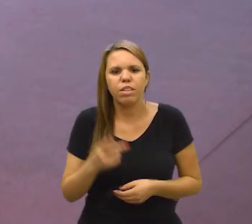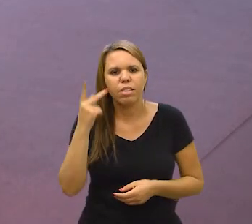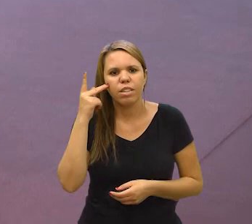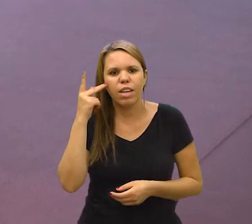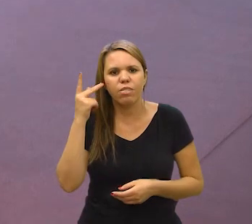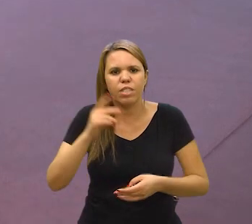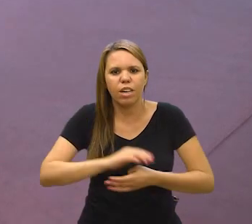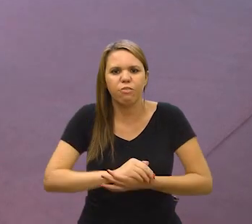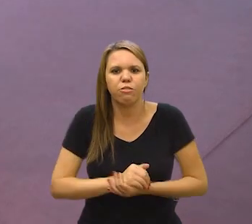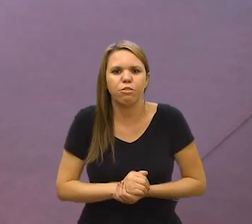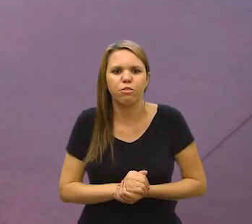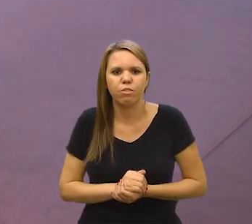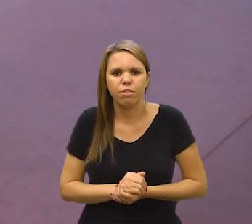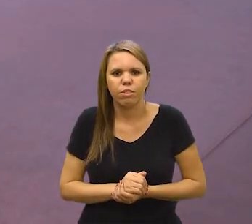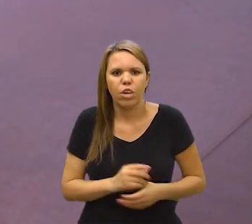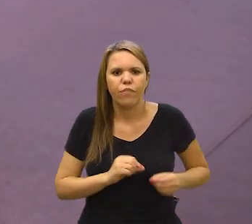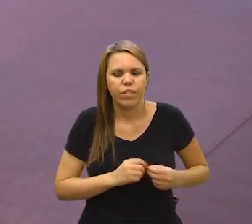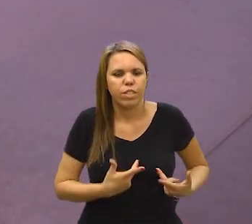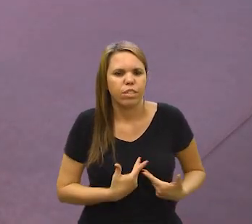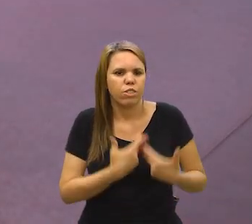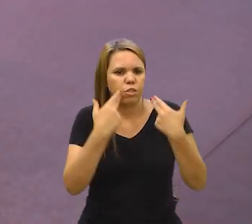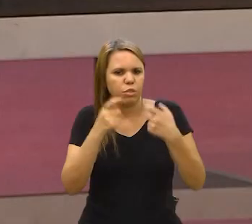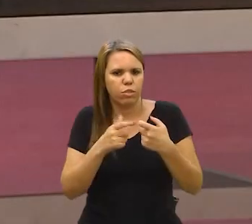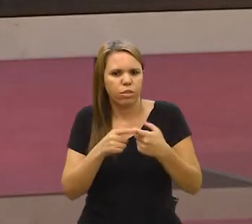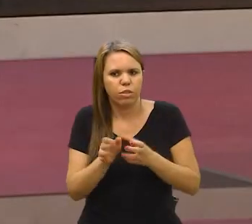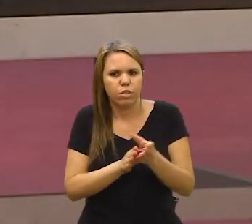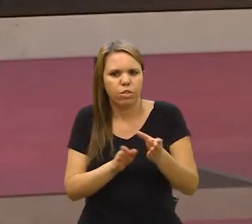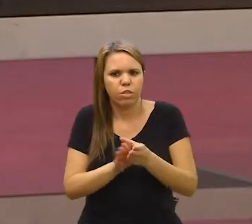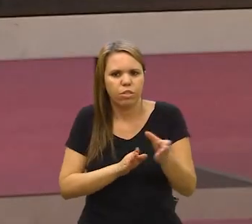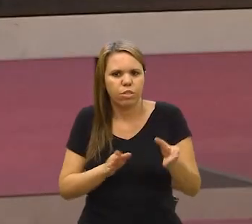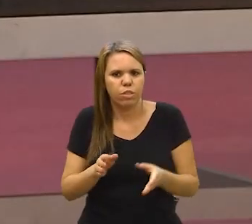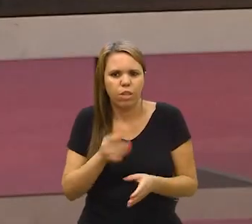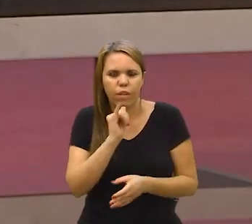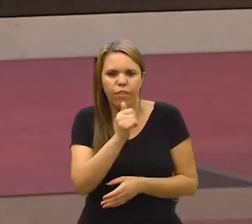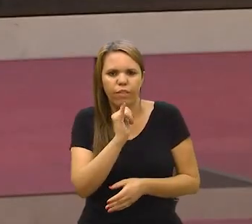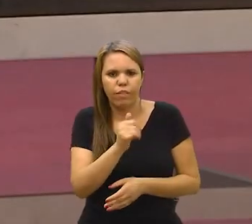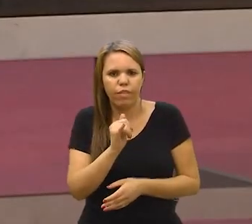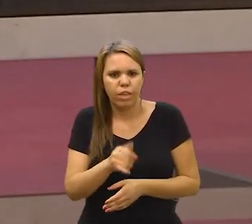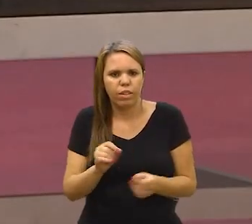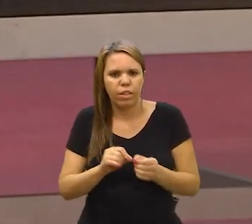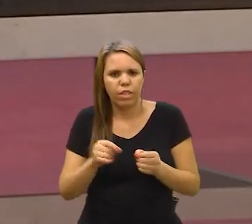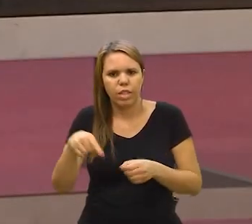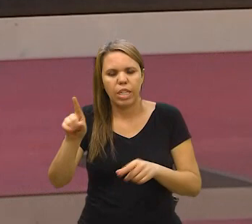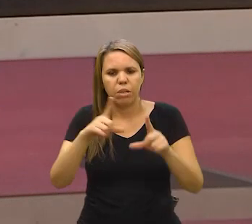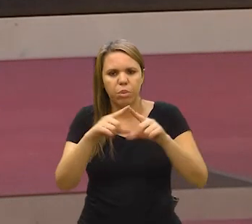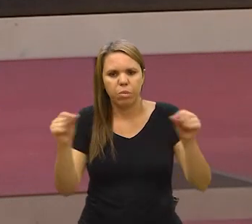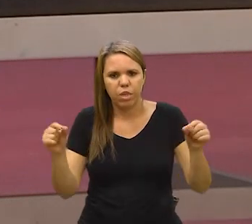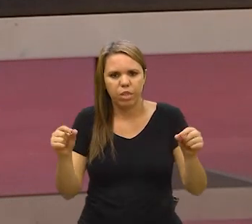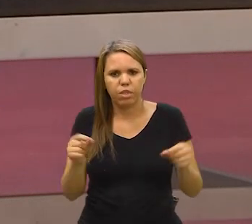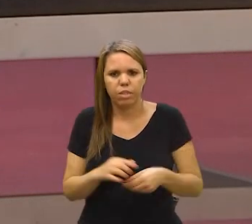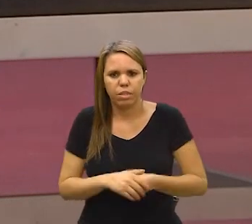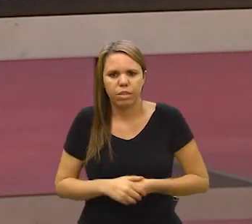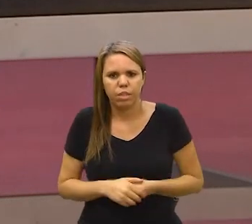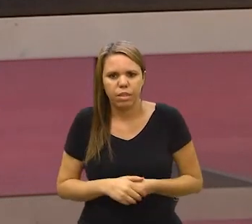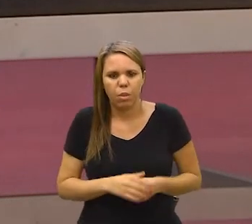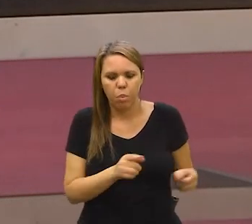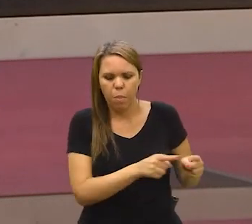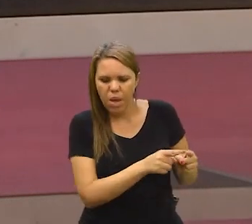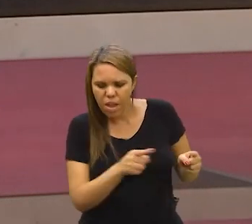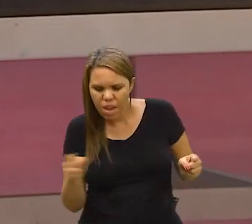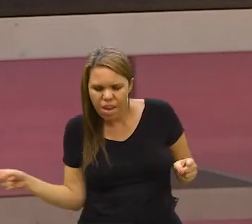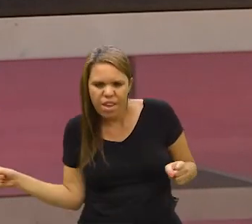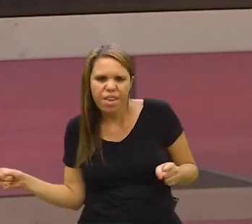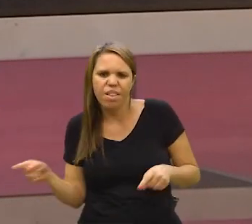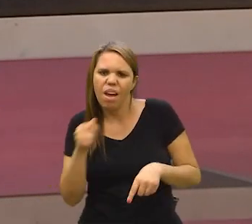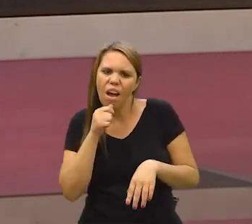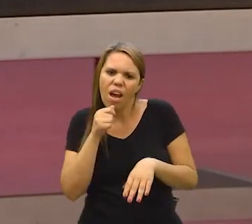eu fui fazer essa outra cirurgia, com indicação do meu médico em São Paulo, falou, olha, você vai ter que ir para Brasília, só que você vai ter que passar por um período de recuperação